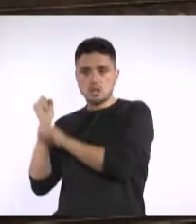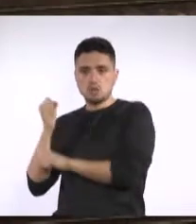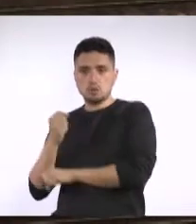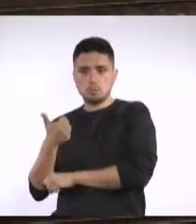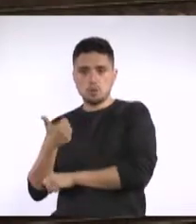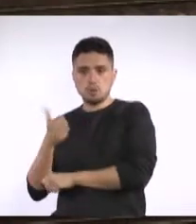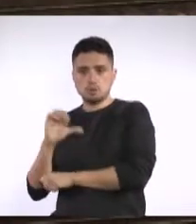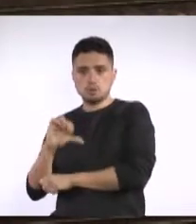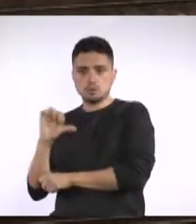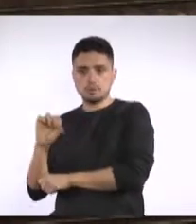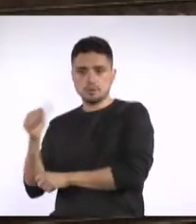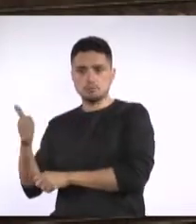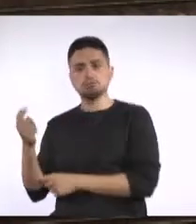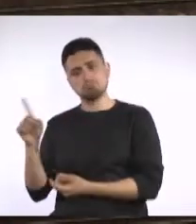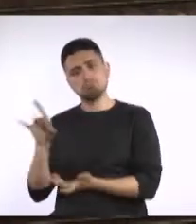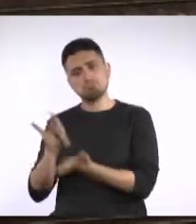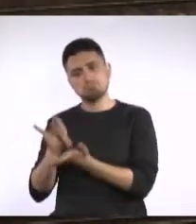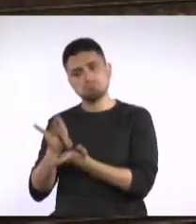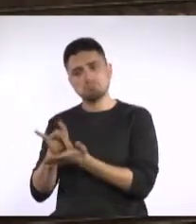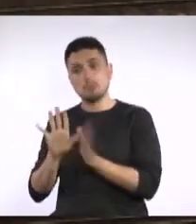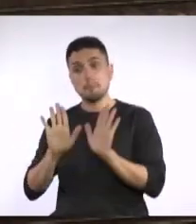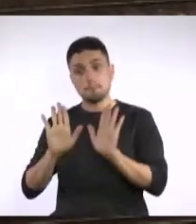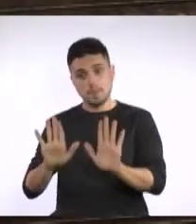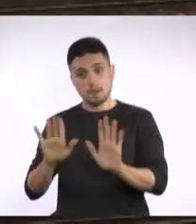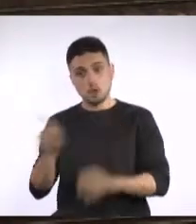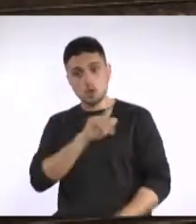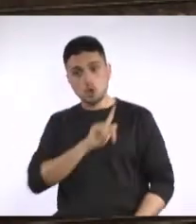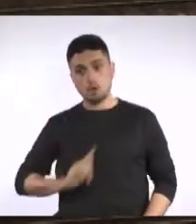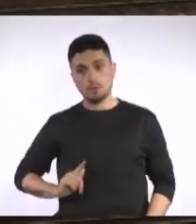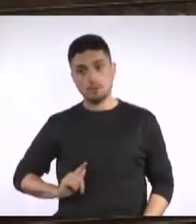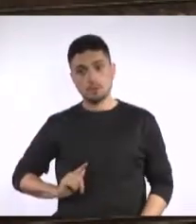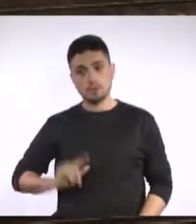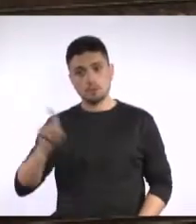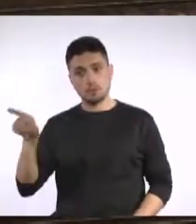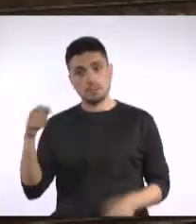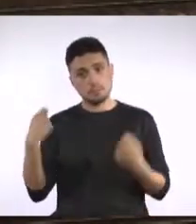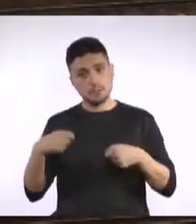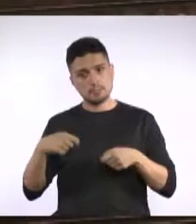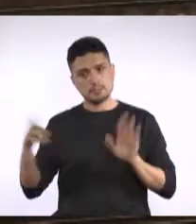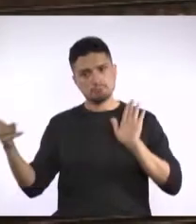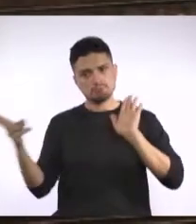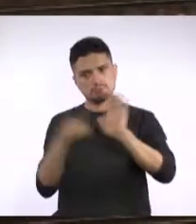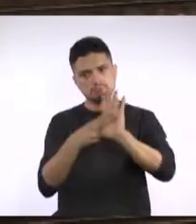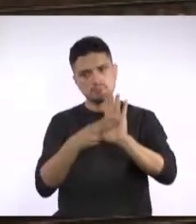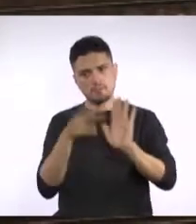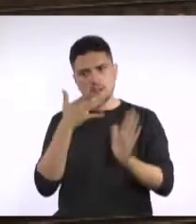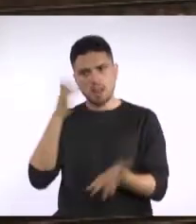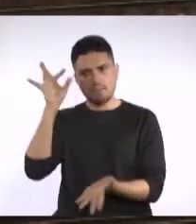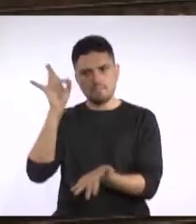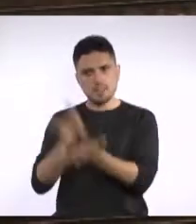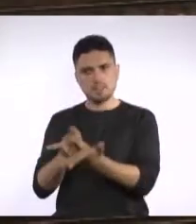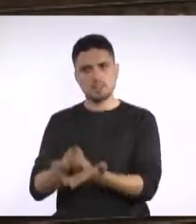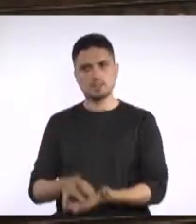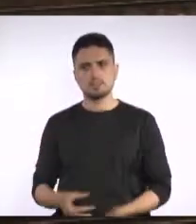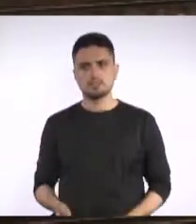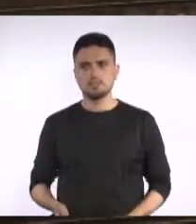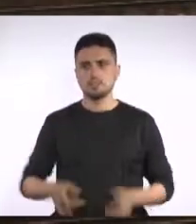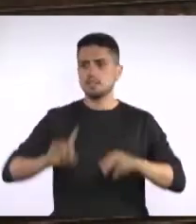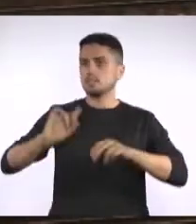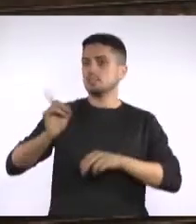1991. É verdade, mas o governador tem que ser honesto com esses dados. Isso não